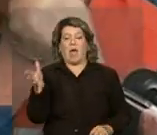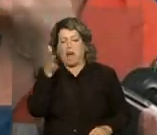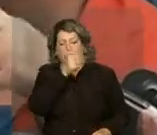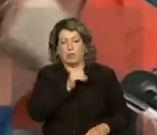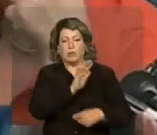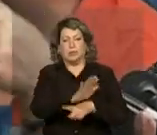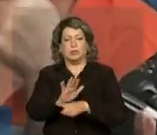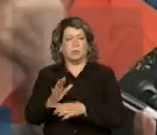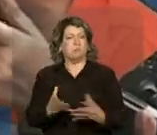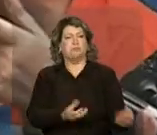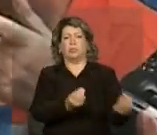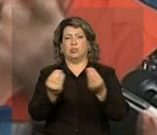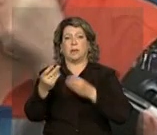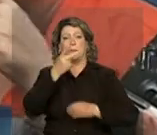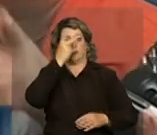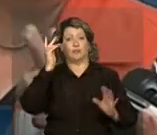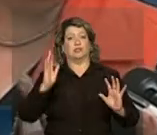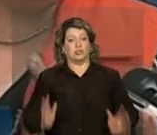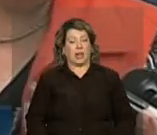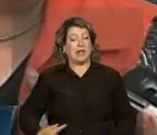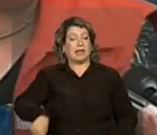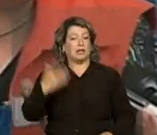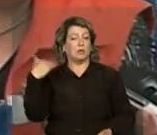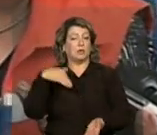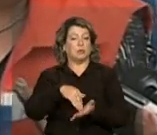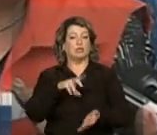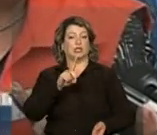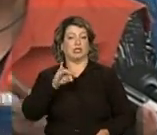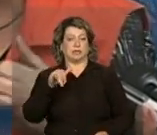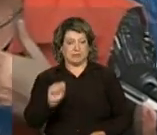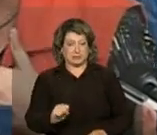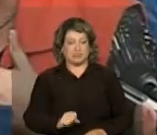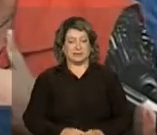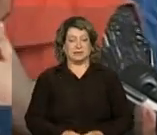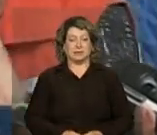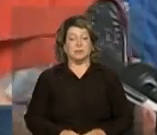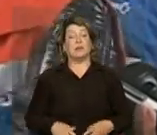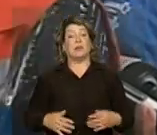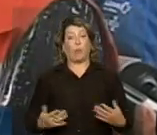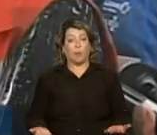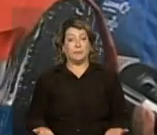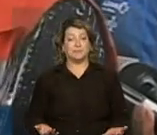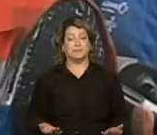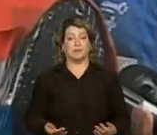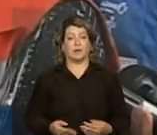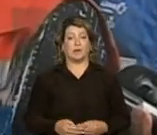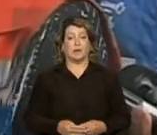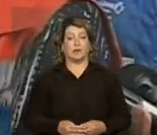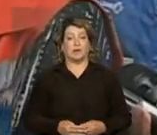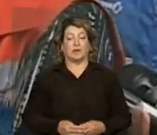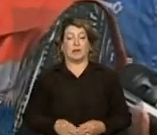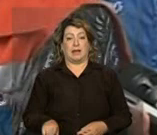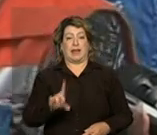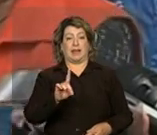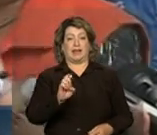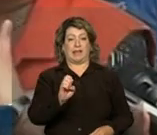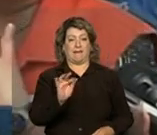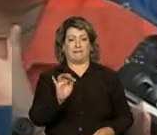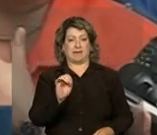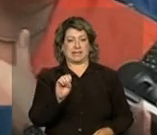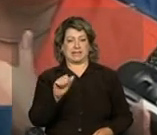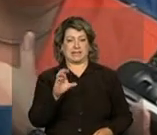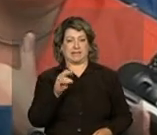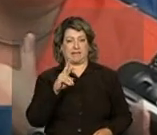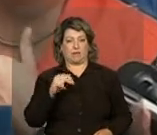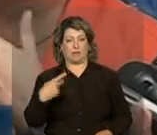resgatou inúmeras pessoas nesses últimos dias. Então, a defesa civil do governador